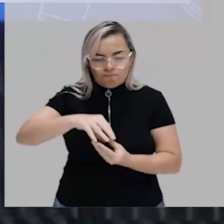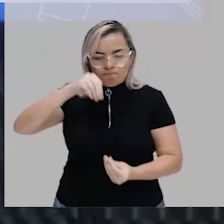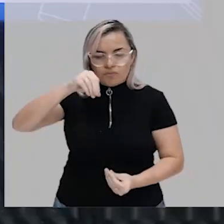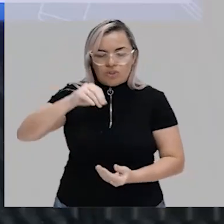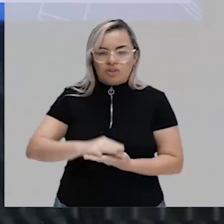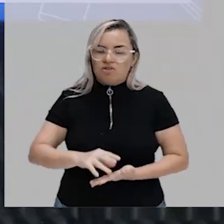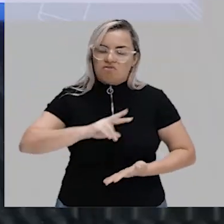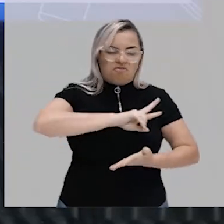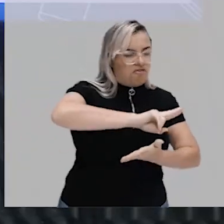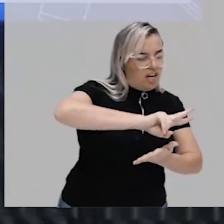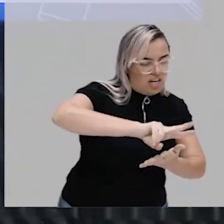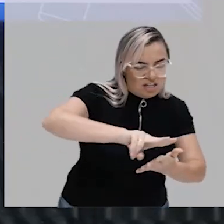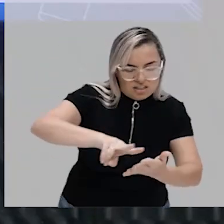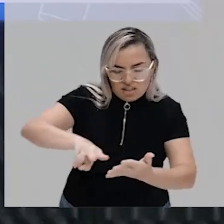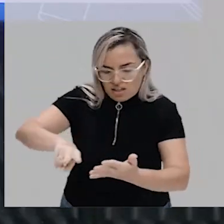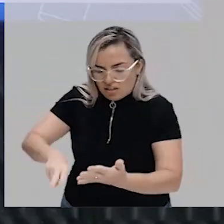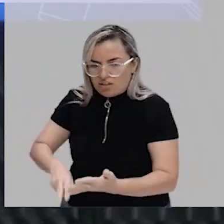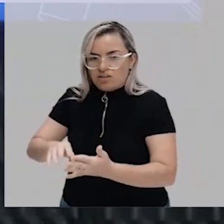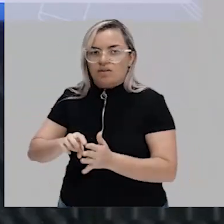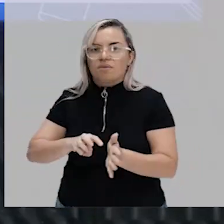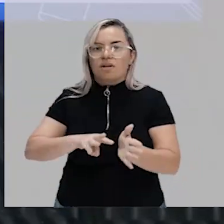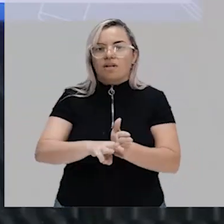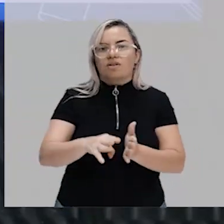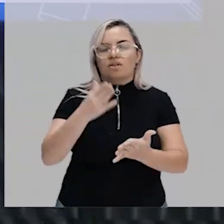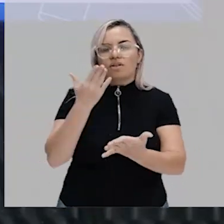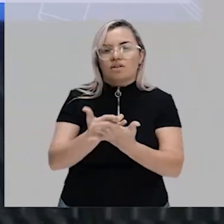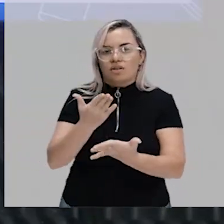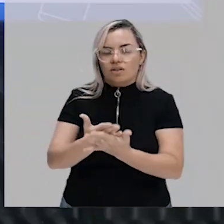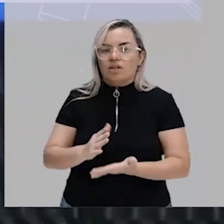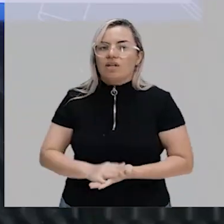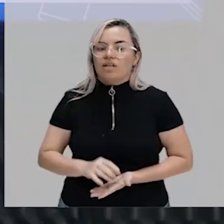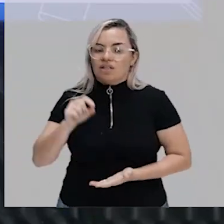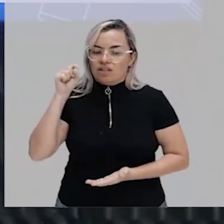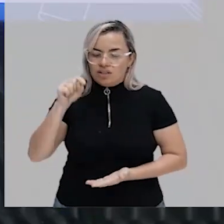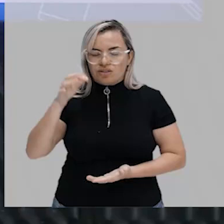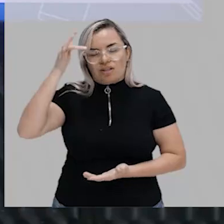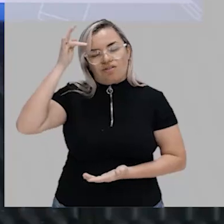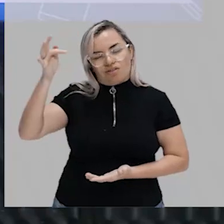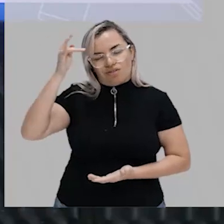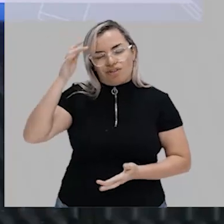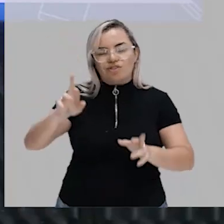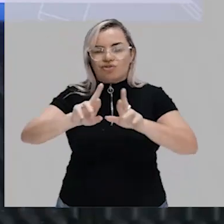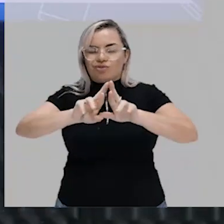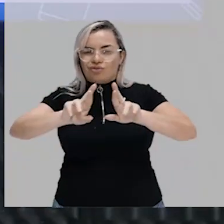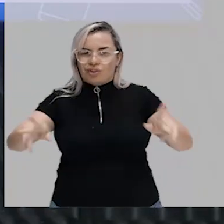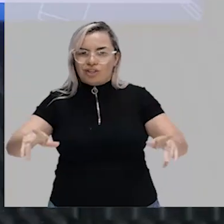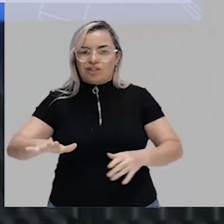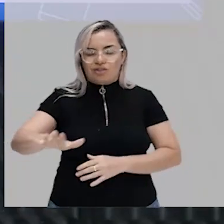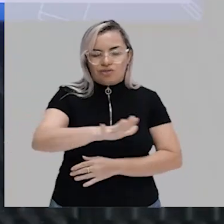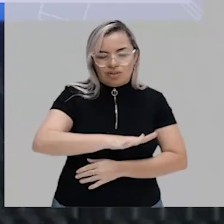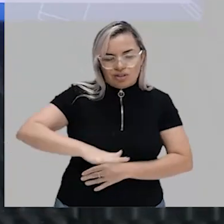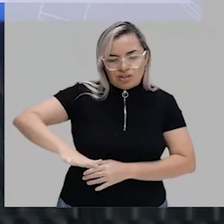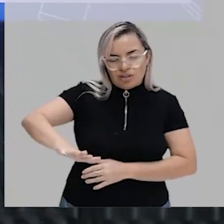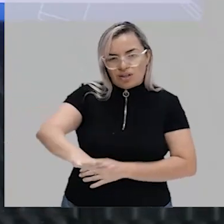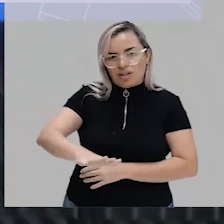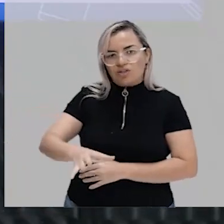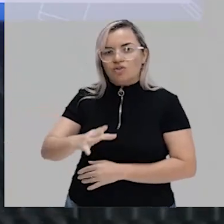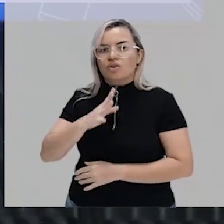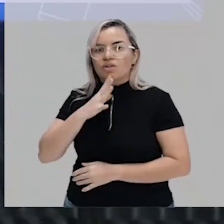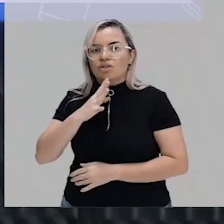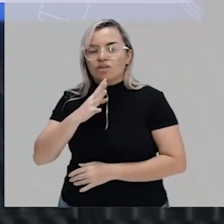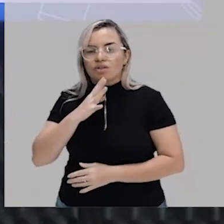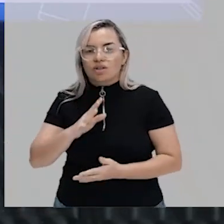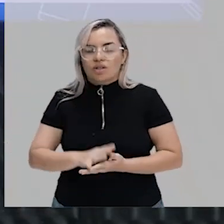que a torna diferente das demais áreas do conhecimento, que são as áreas científicas. Enquanto a ciência tem um objeto